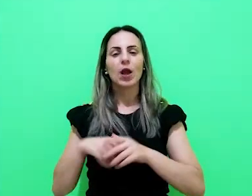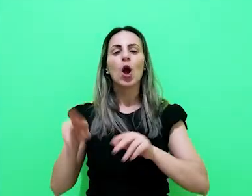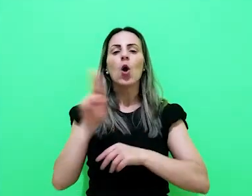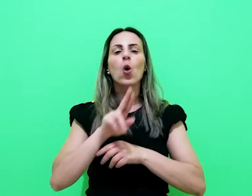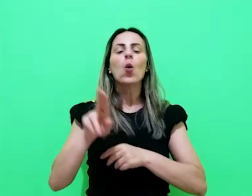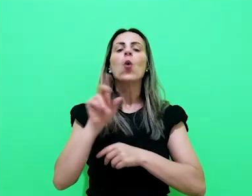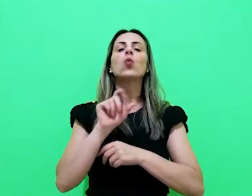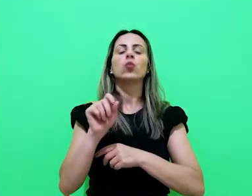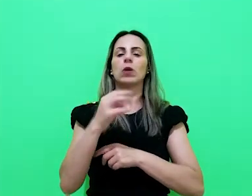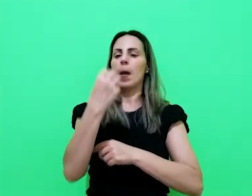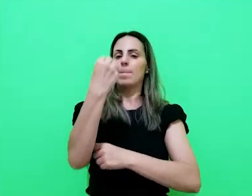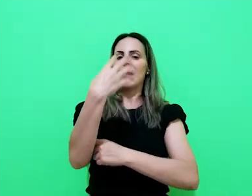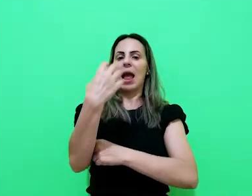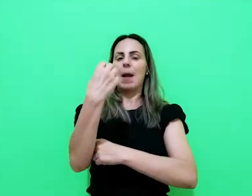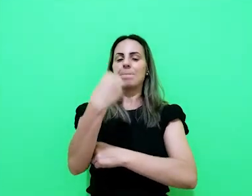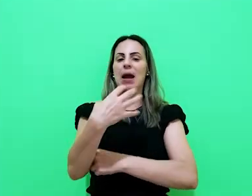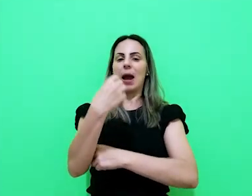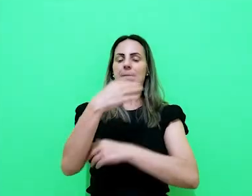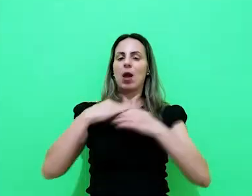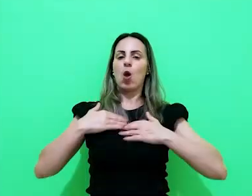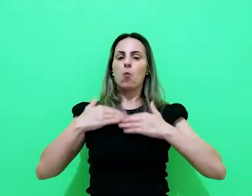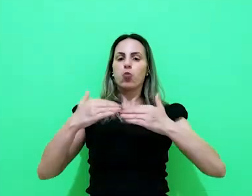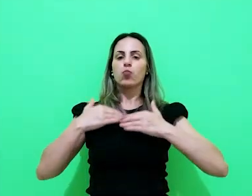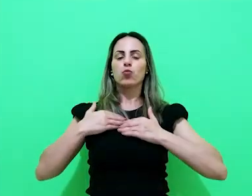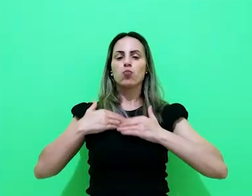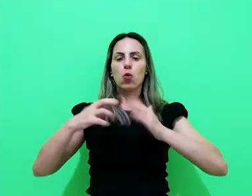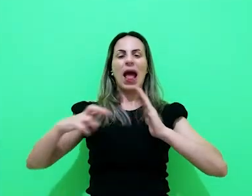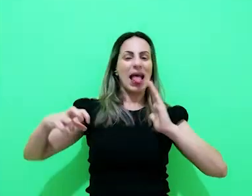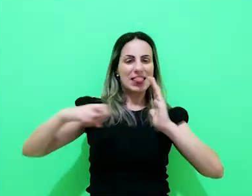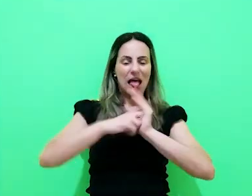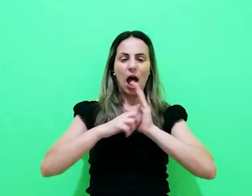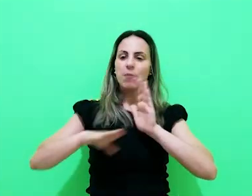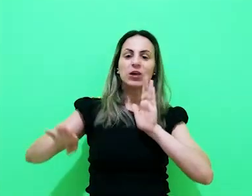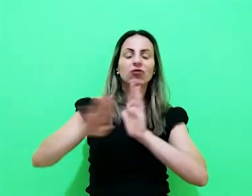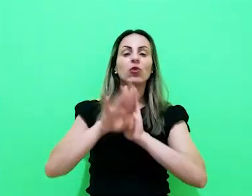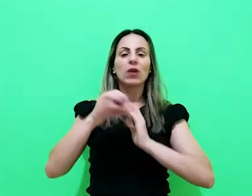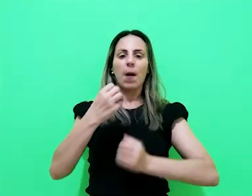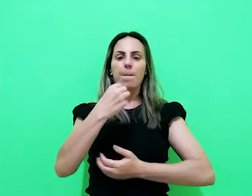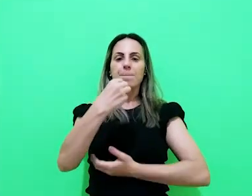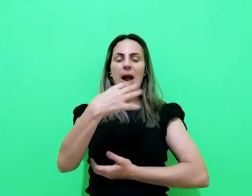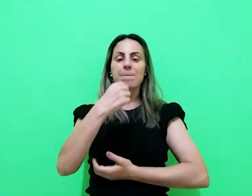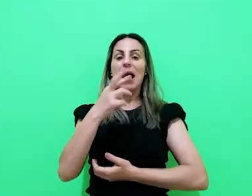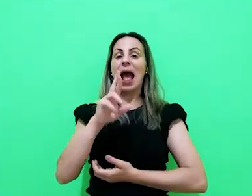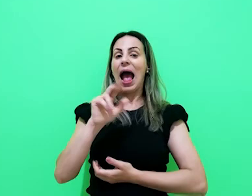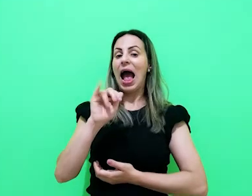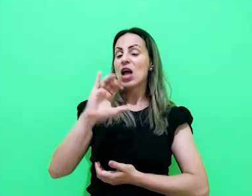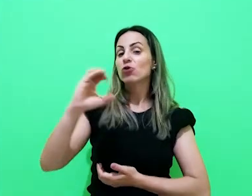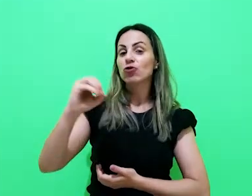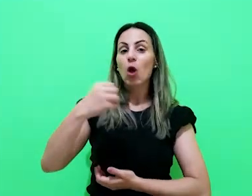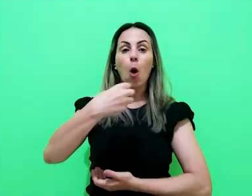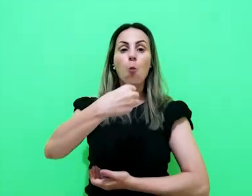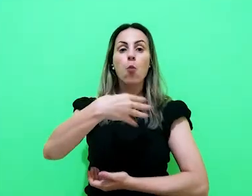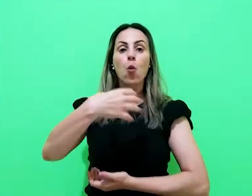utilizadas na série do trauma, quando o paciente chega politraumatizado, é o raio-x de tórax